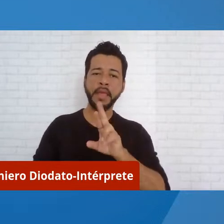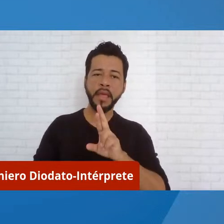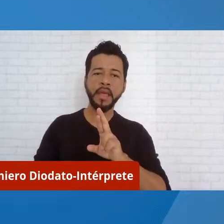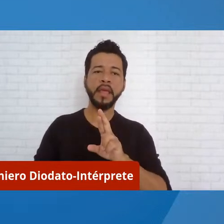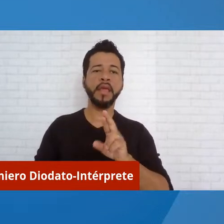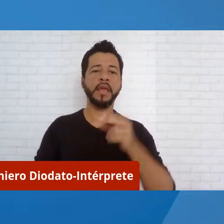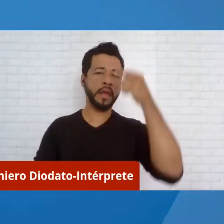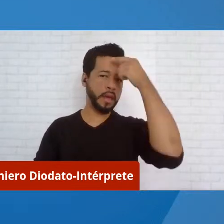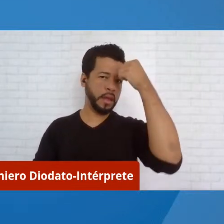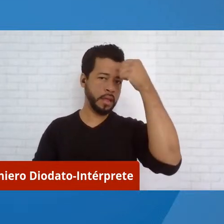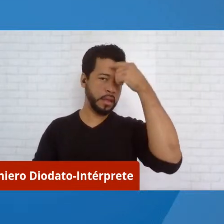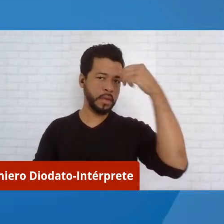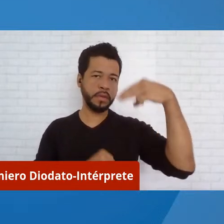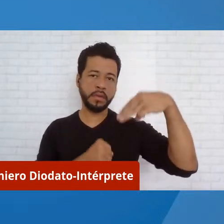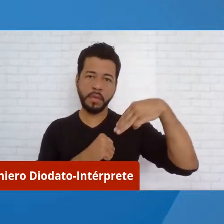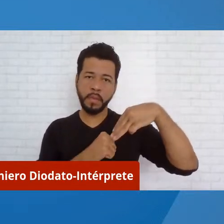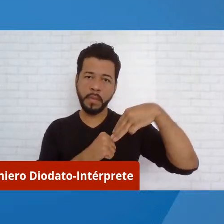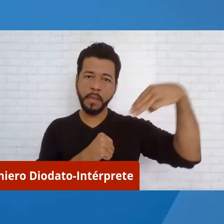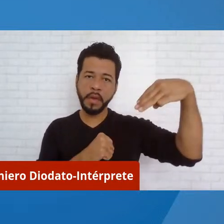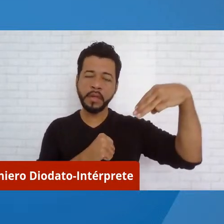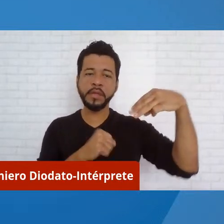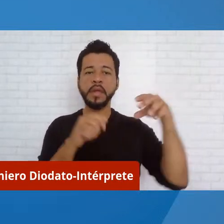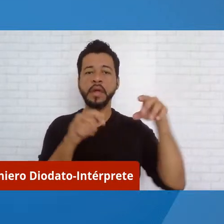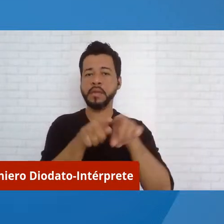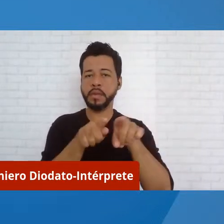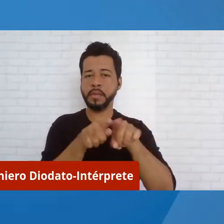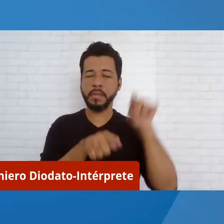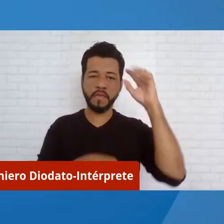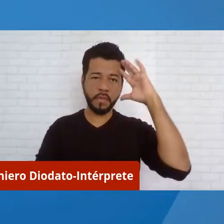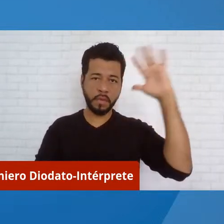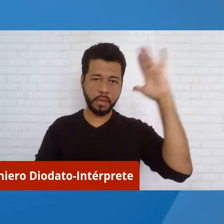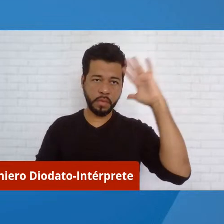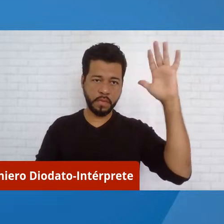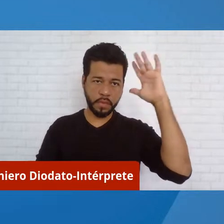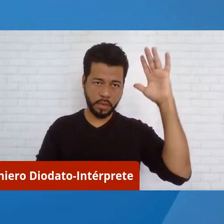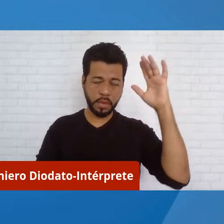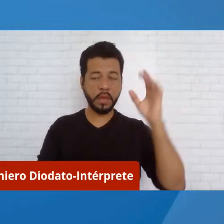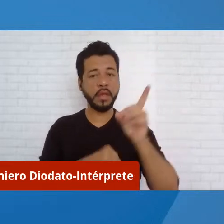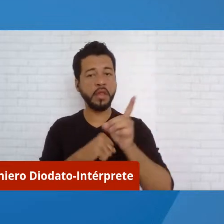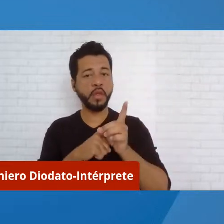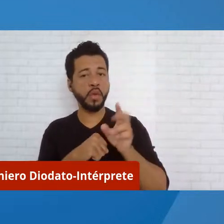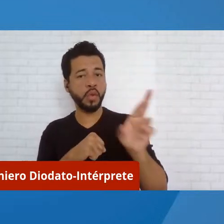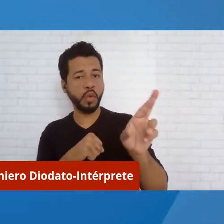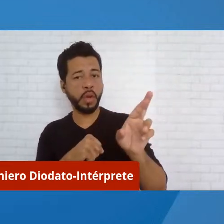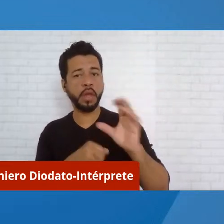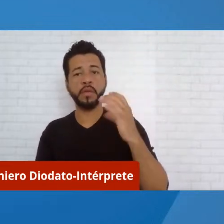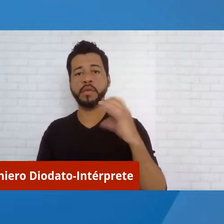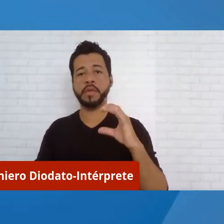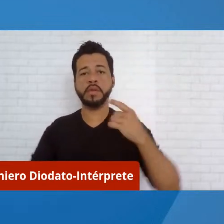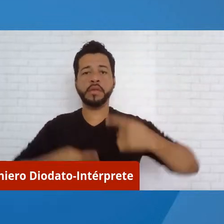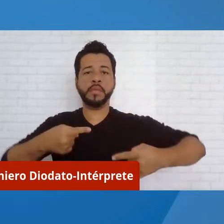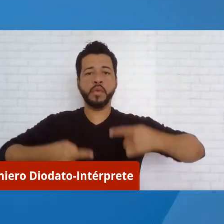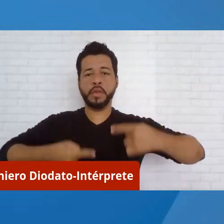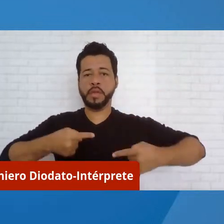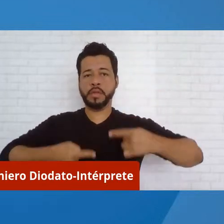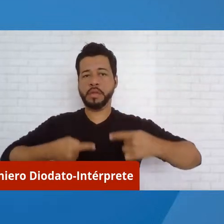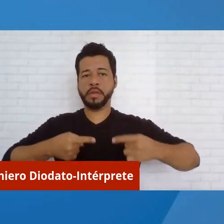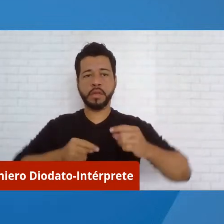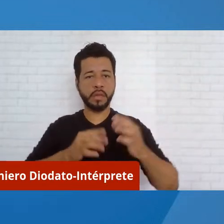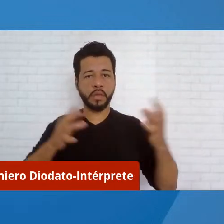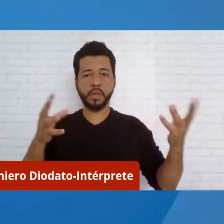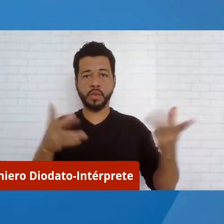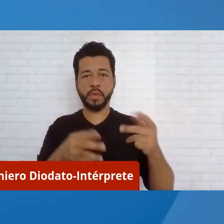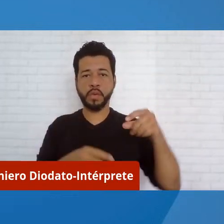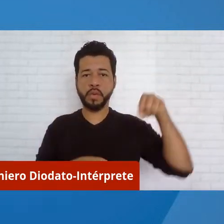e mestrado em filosofia e doutorado em ciência política, todos realizados na